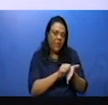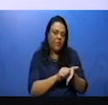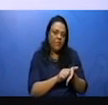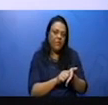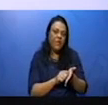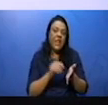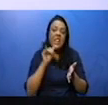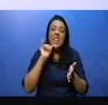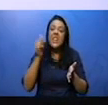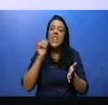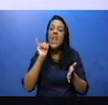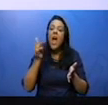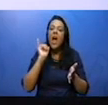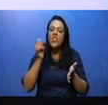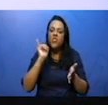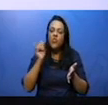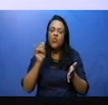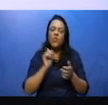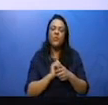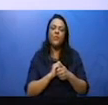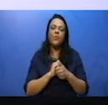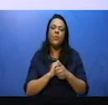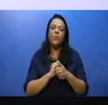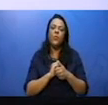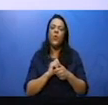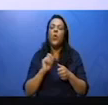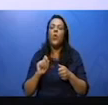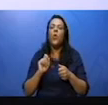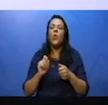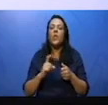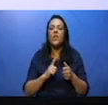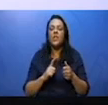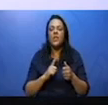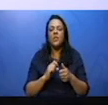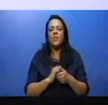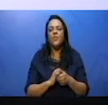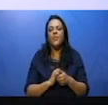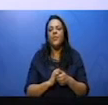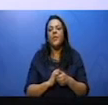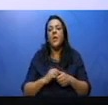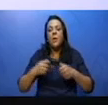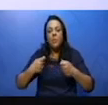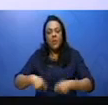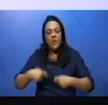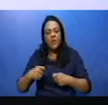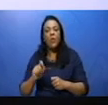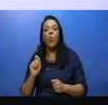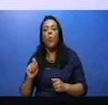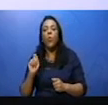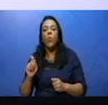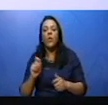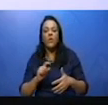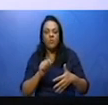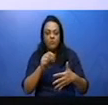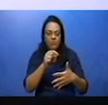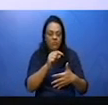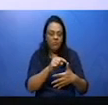narrativa. Então, o que tem mesmo na tipologia narrativa? Precisa de personagens, precisa de um